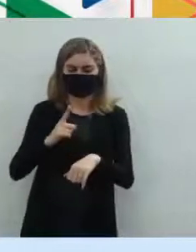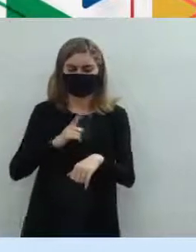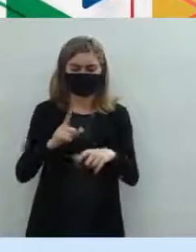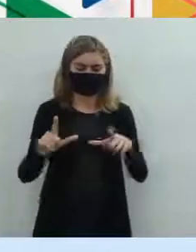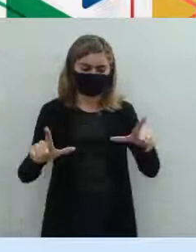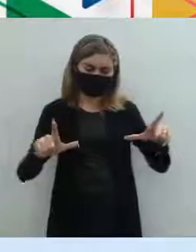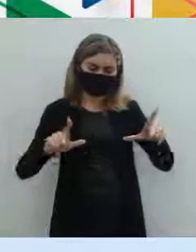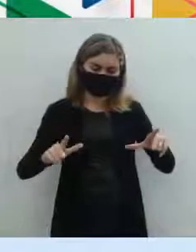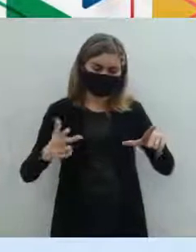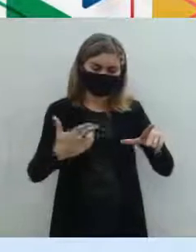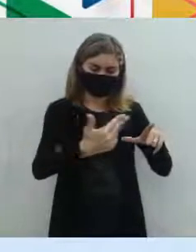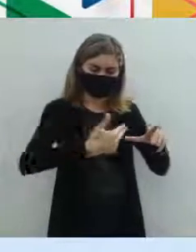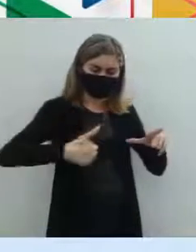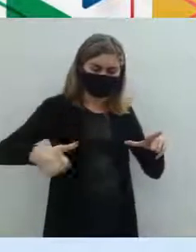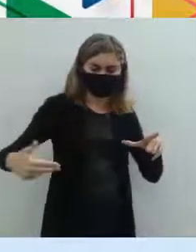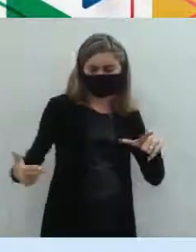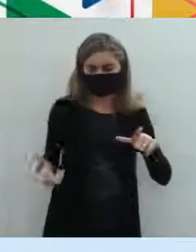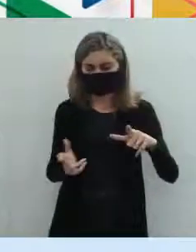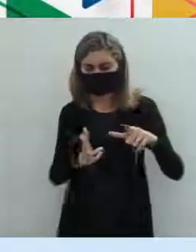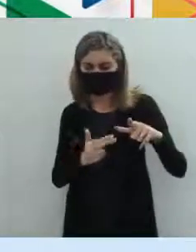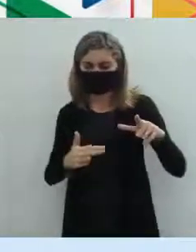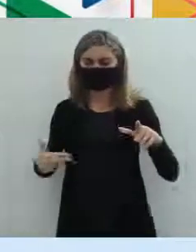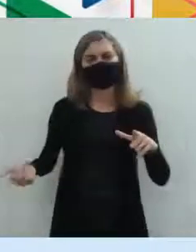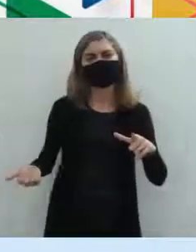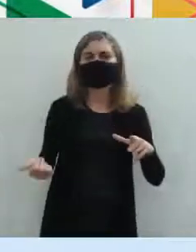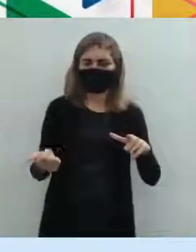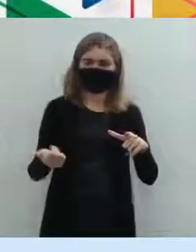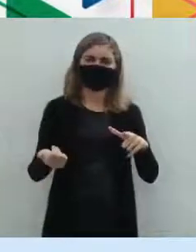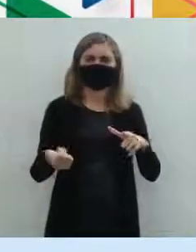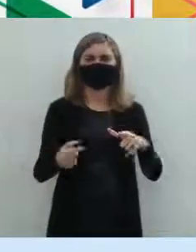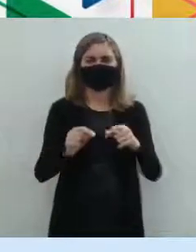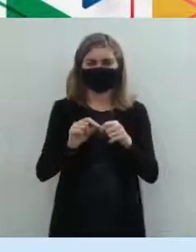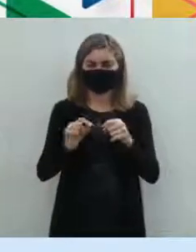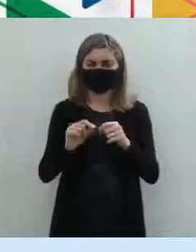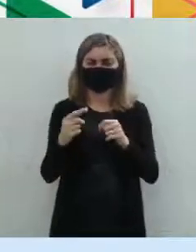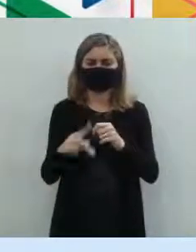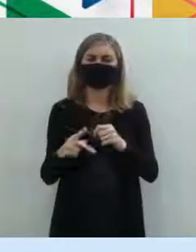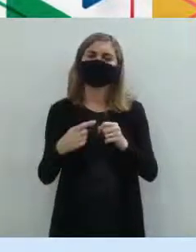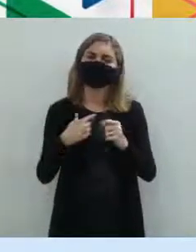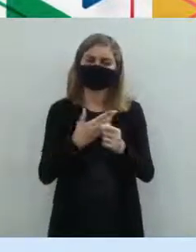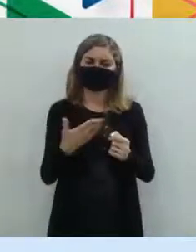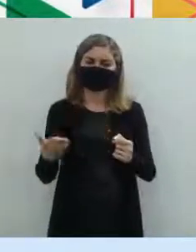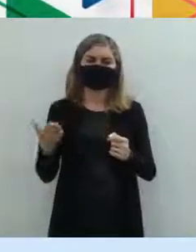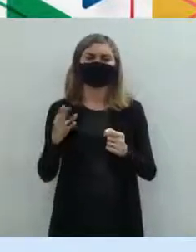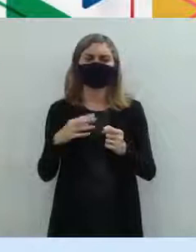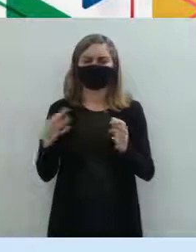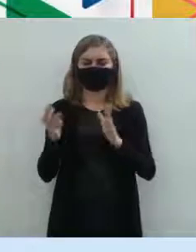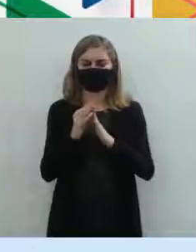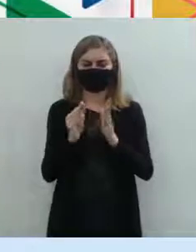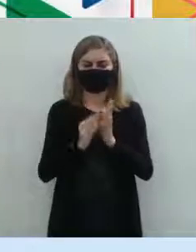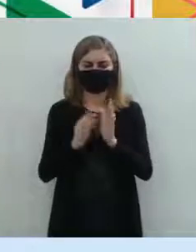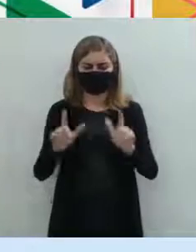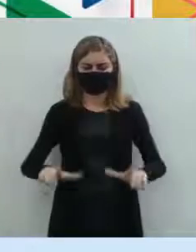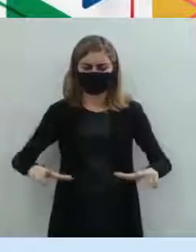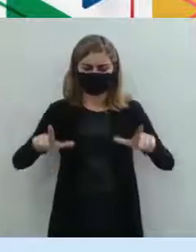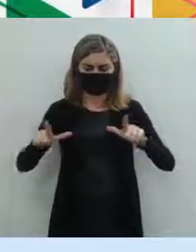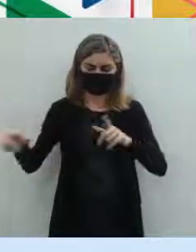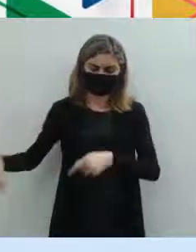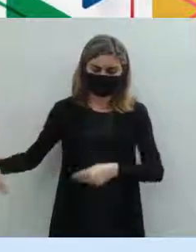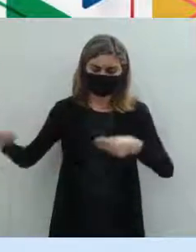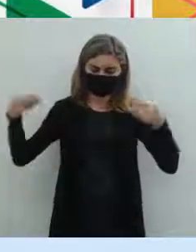forma de desenhar na pedra, um lápis especial que tem uma gordurinha. E aí você bota um papel por